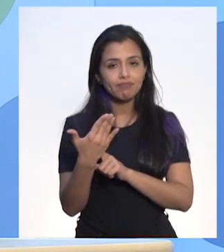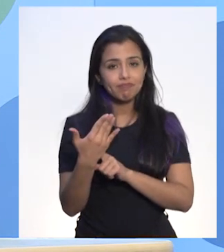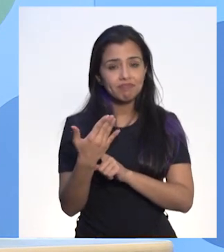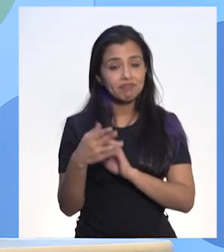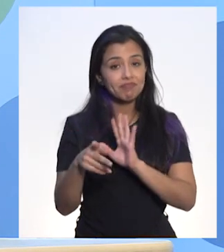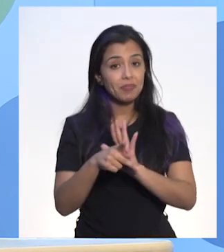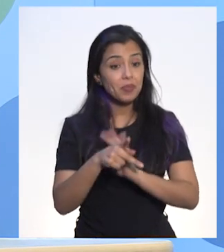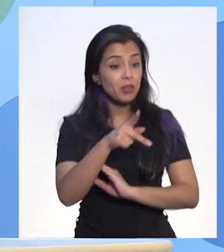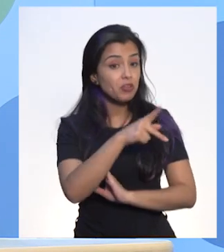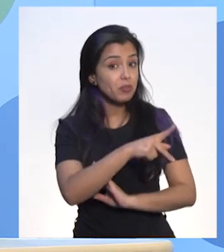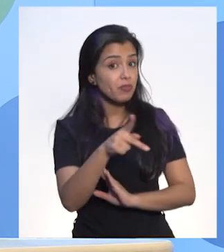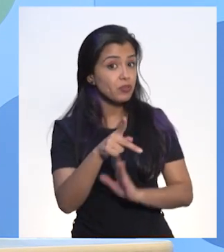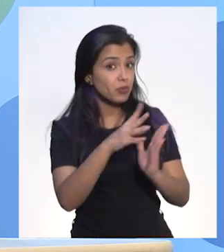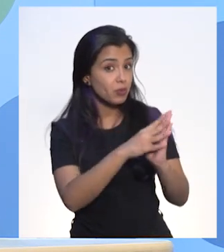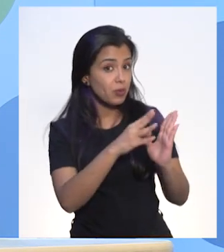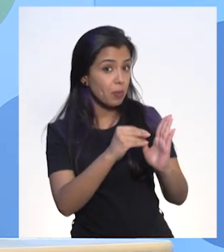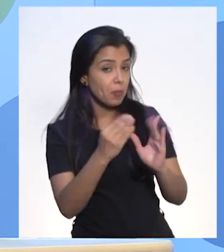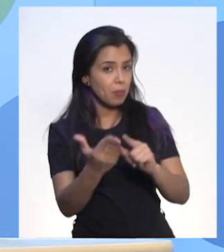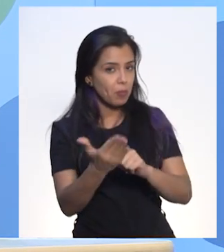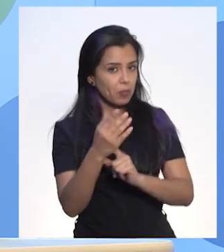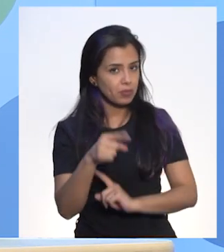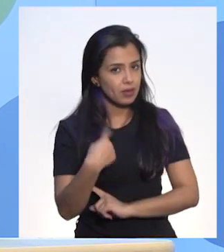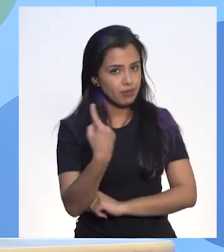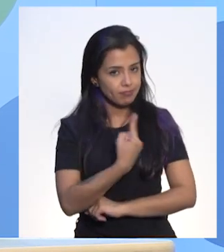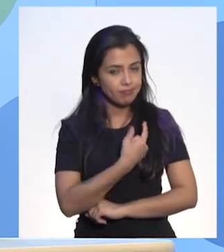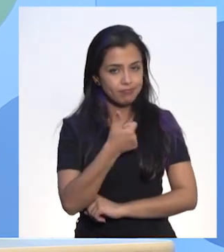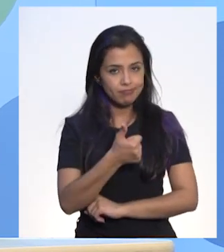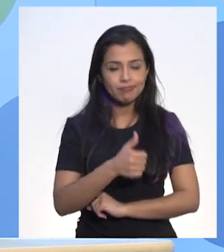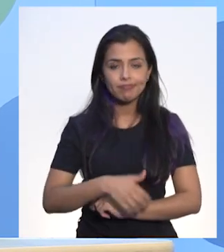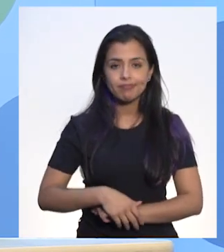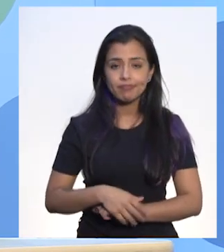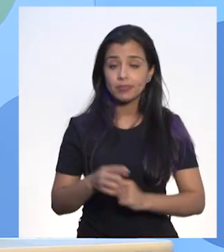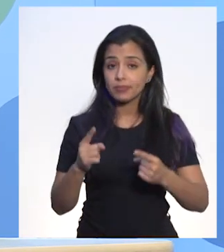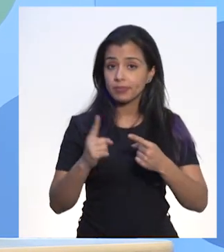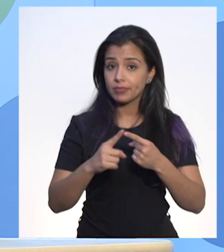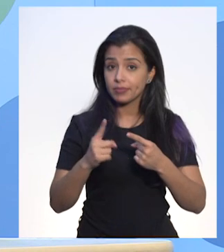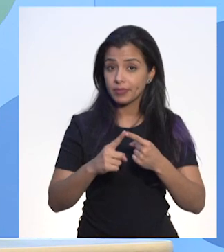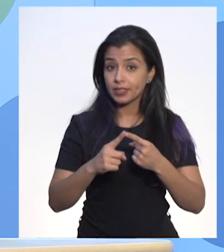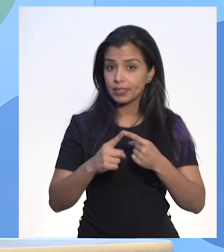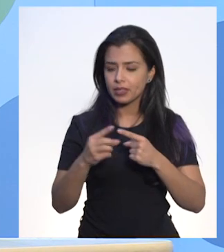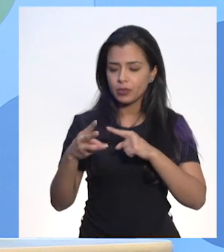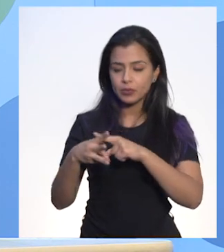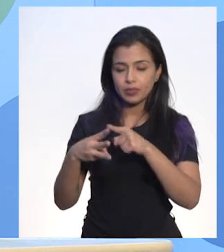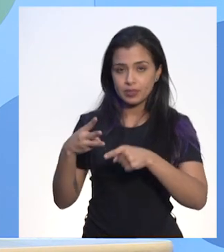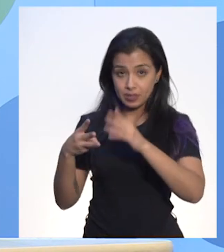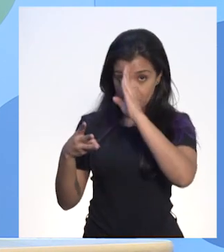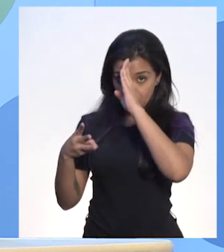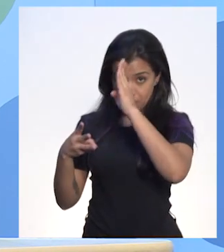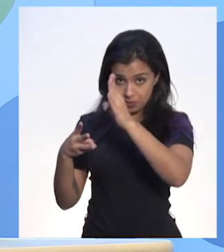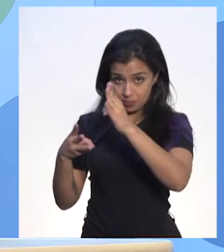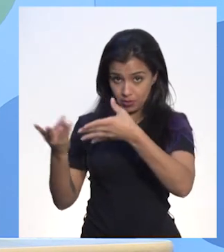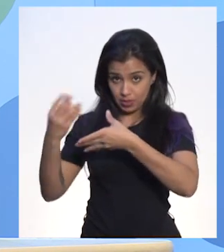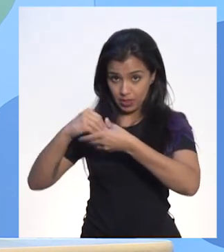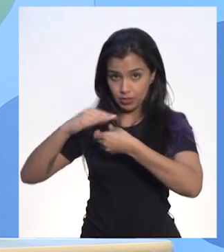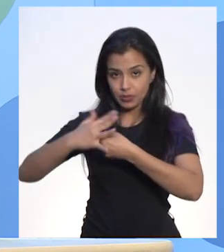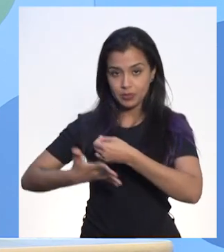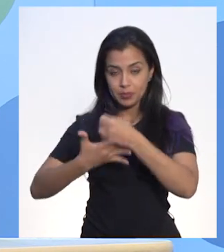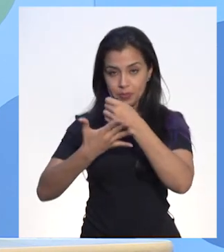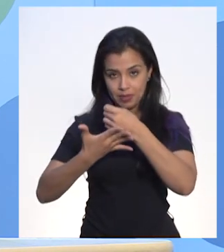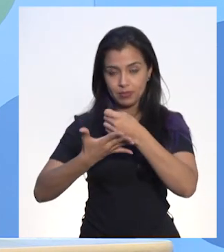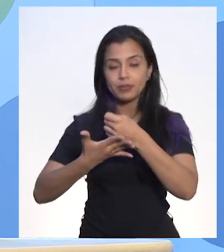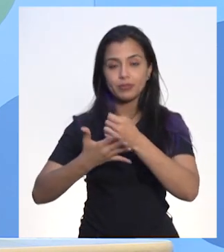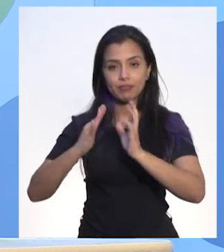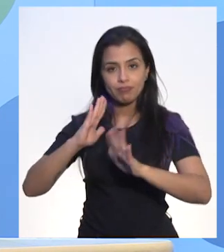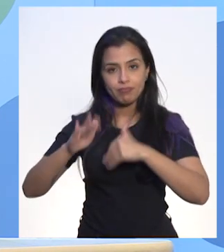pelos professores da rede. Para a pergunta 1, né, quais são os 3 elementos do desenvolvimento sustentável, o professor